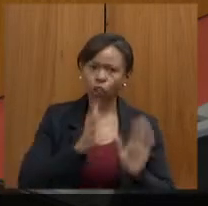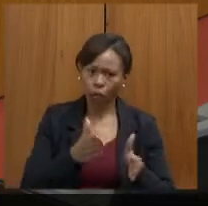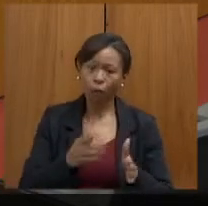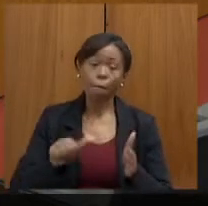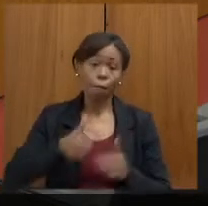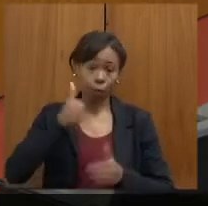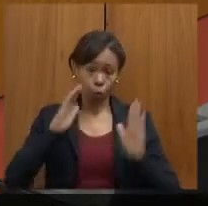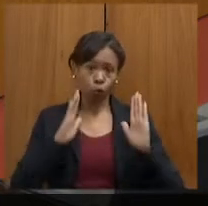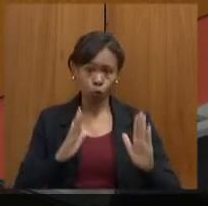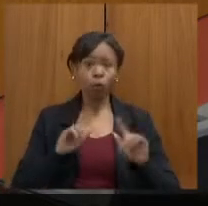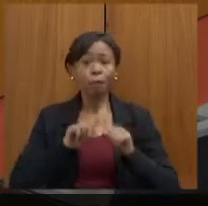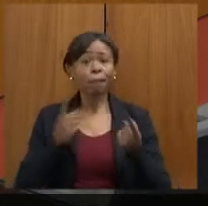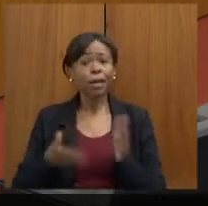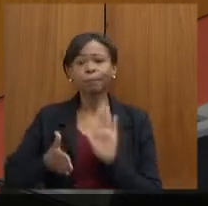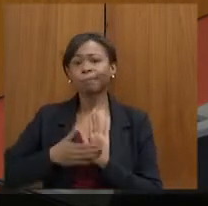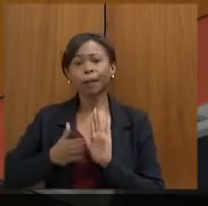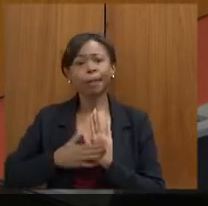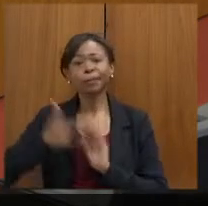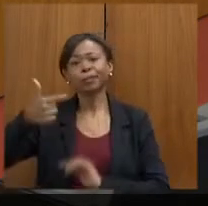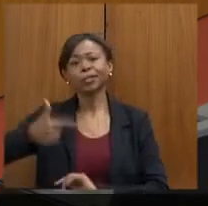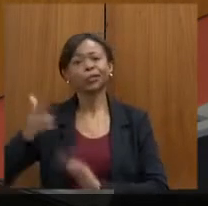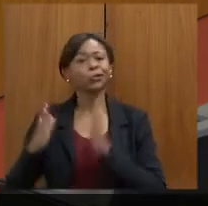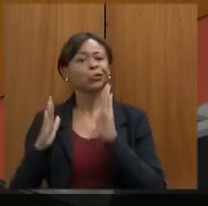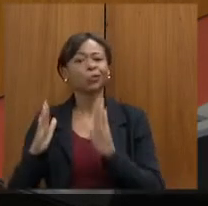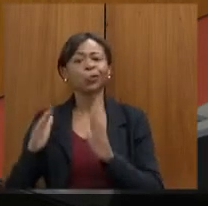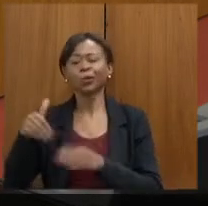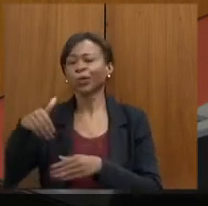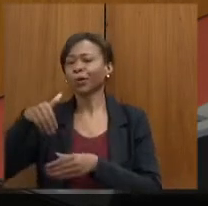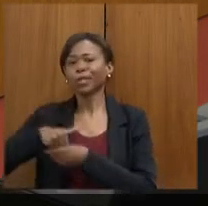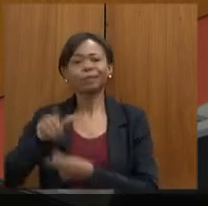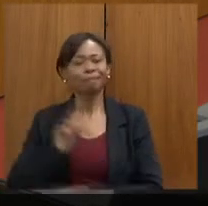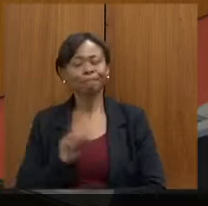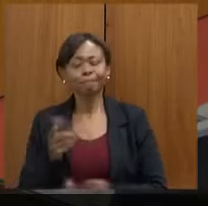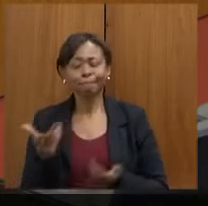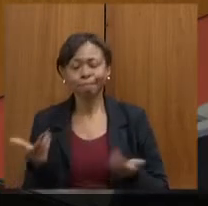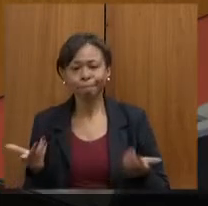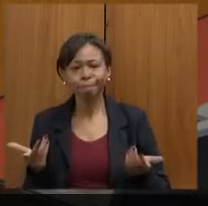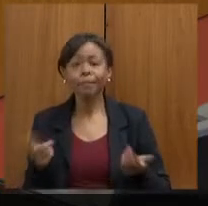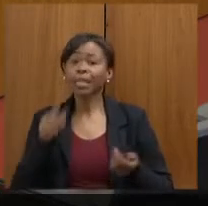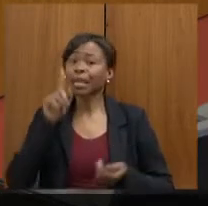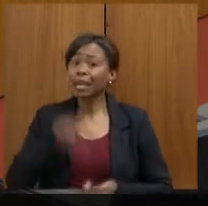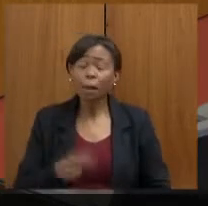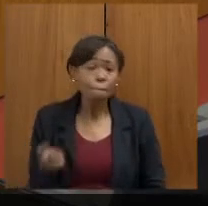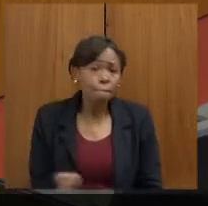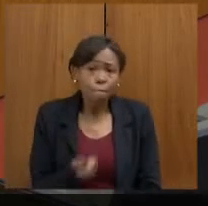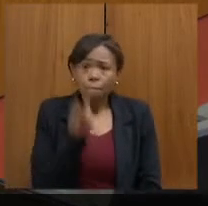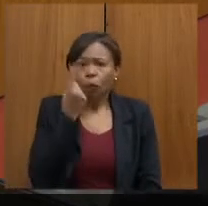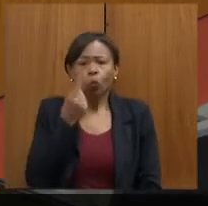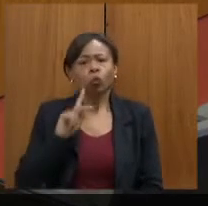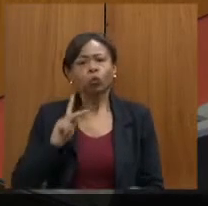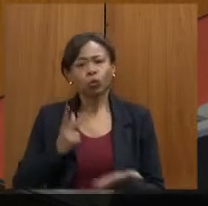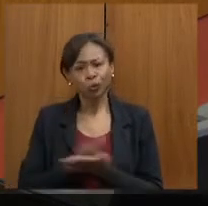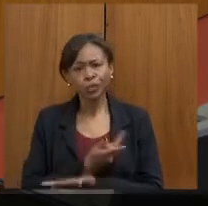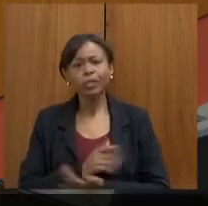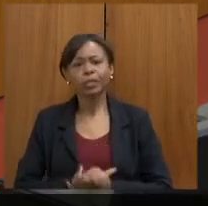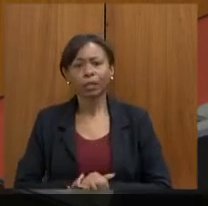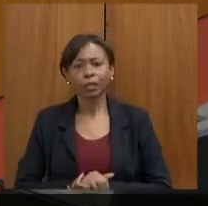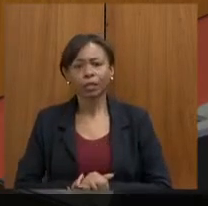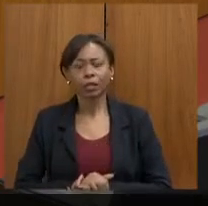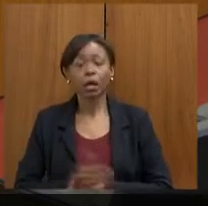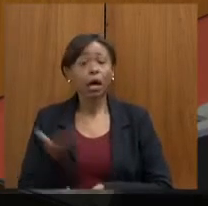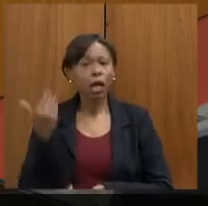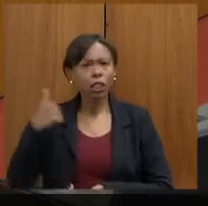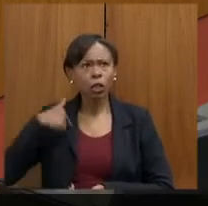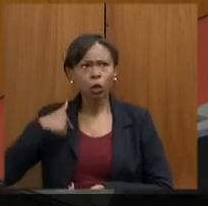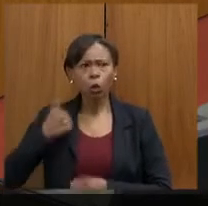foi pautado para discussão e votação em segundo turno Mas é uma coisa realmente absurda que acontece nós temos